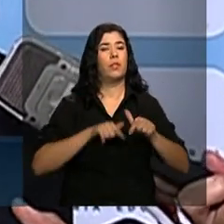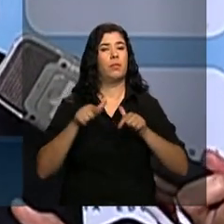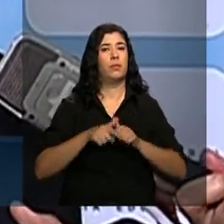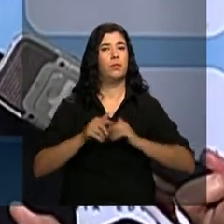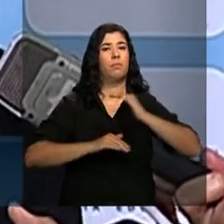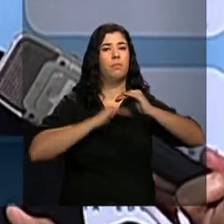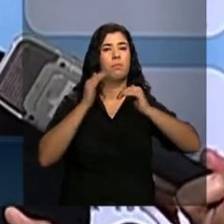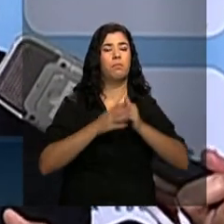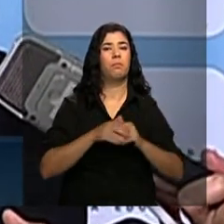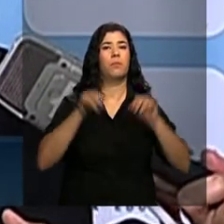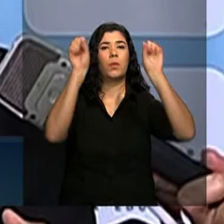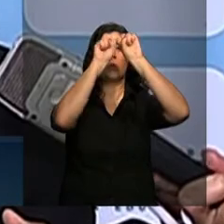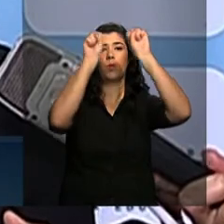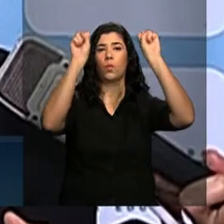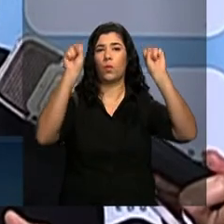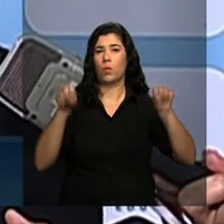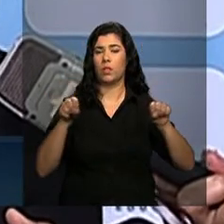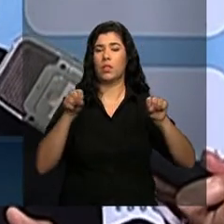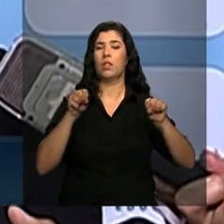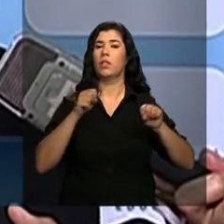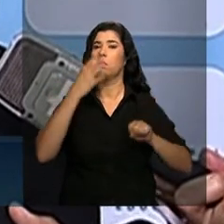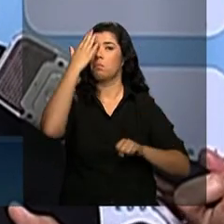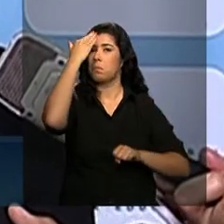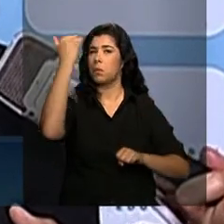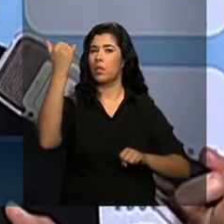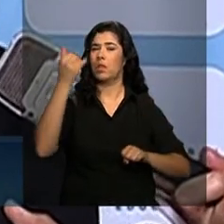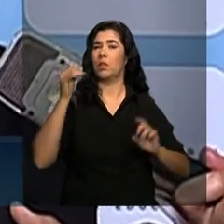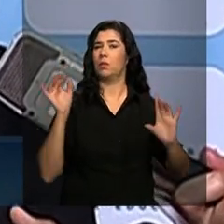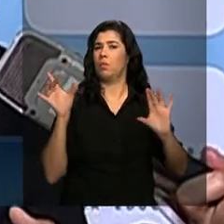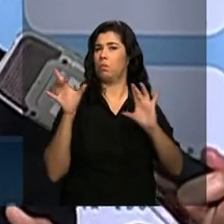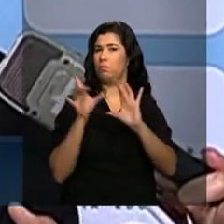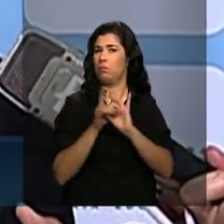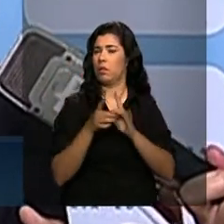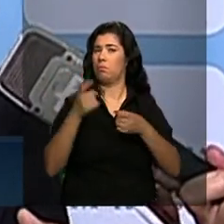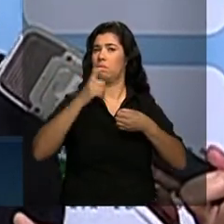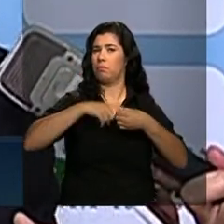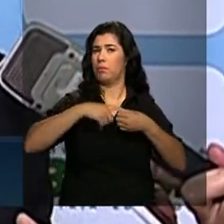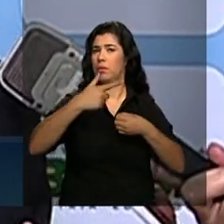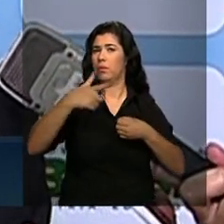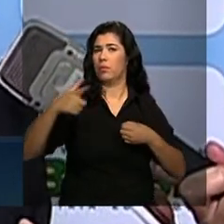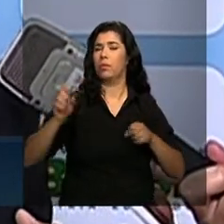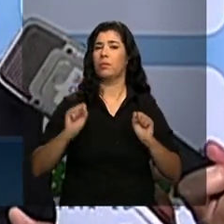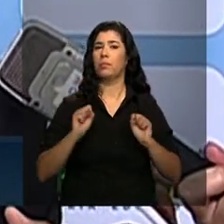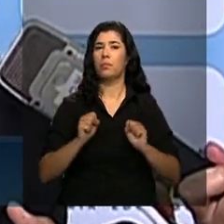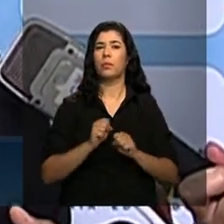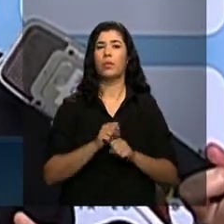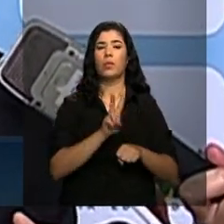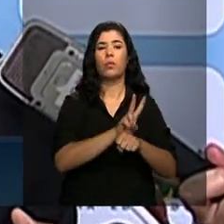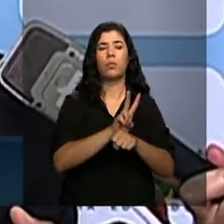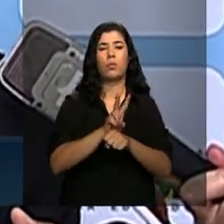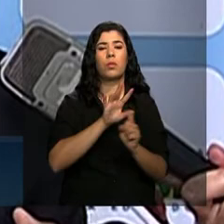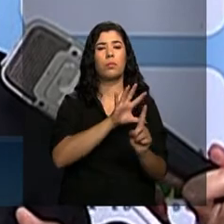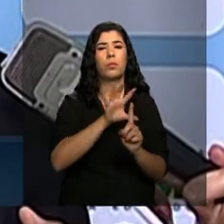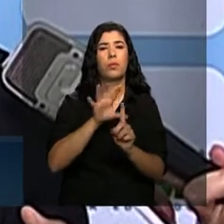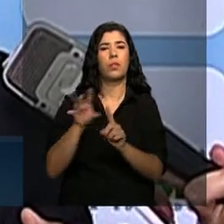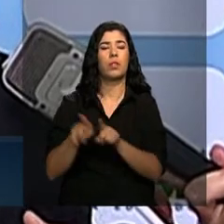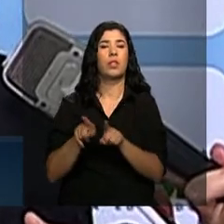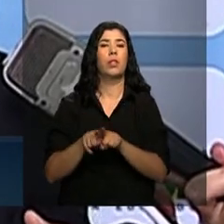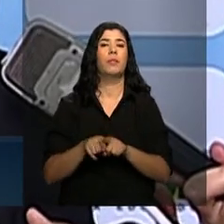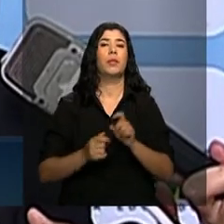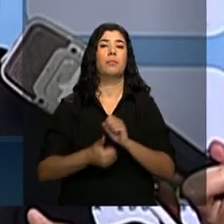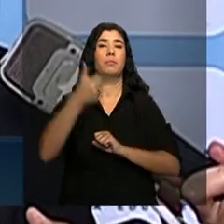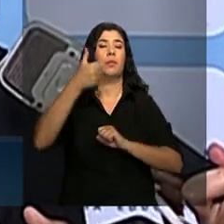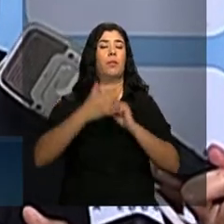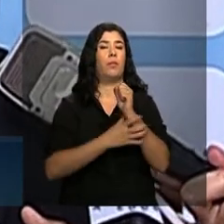com um sistema moderno, integrado, que dê condições de, como eu disse, fazer rastreabilidade, fazer monitoramento, melhorar a segurança